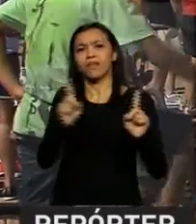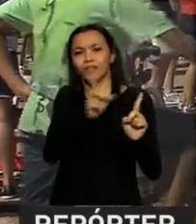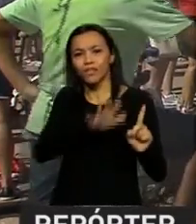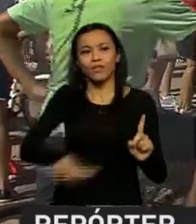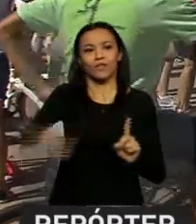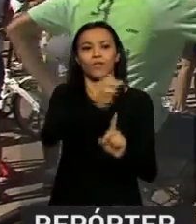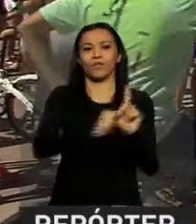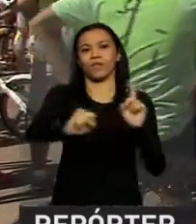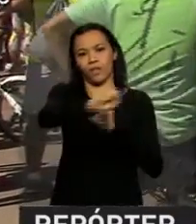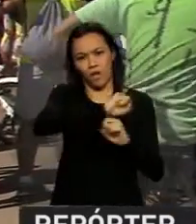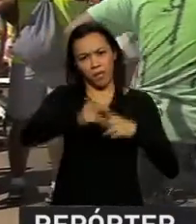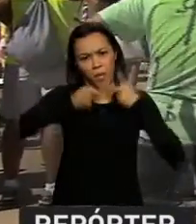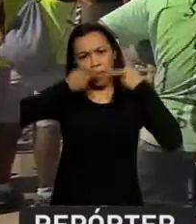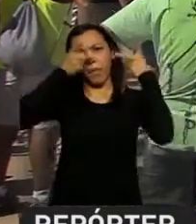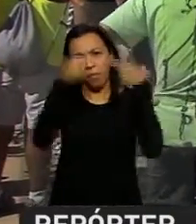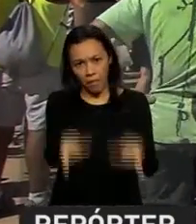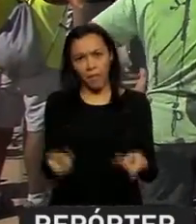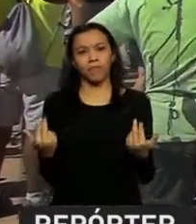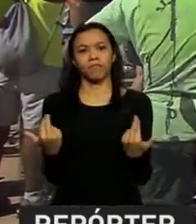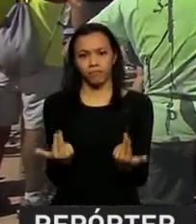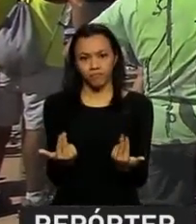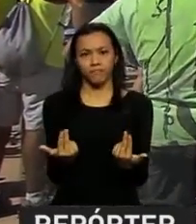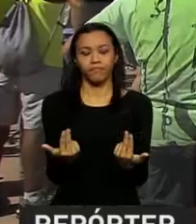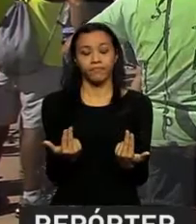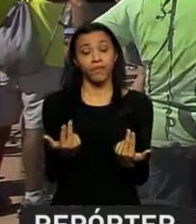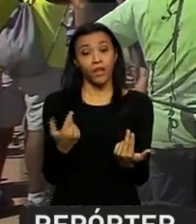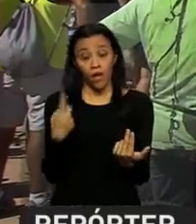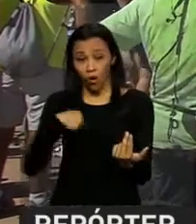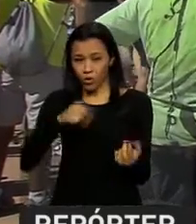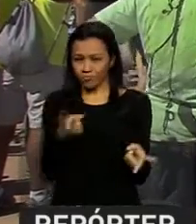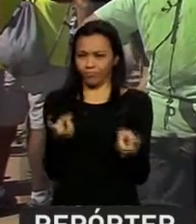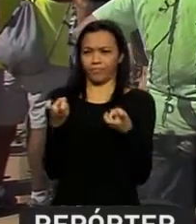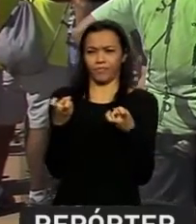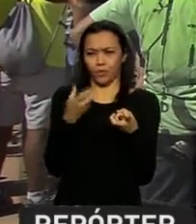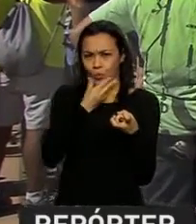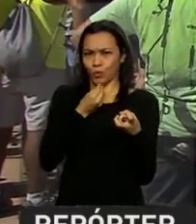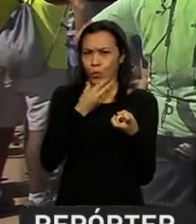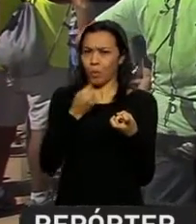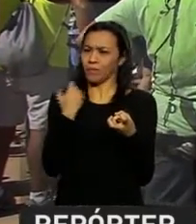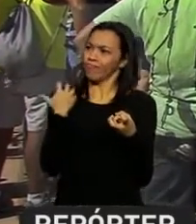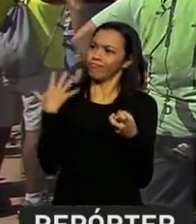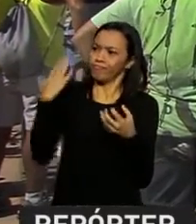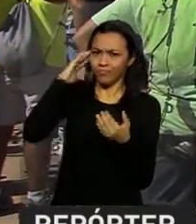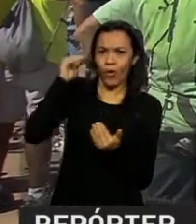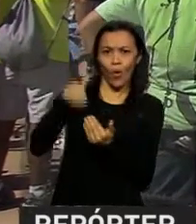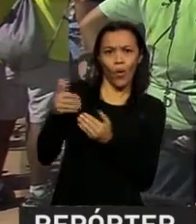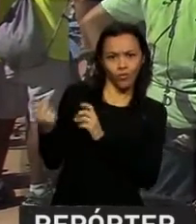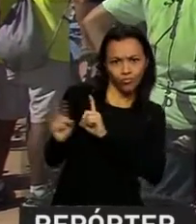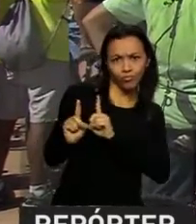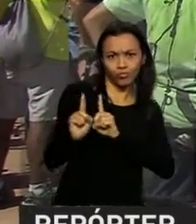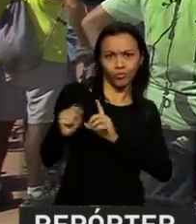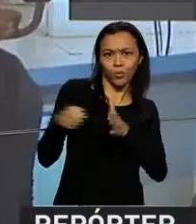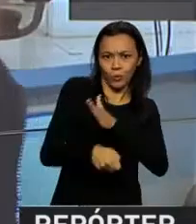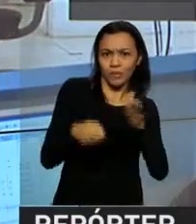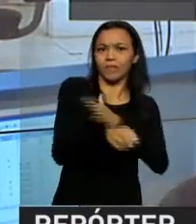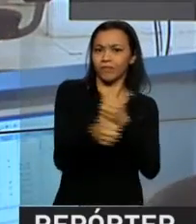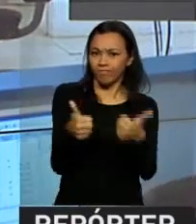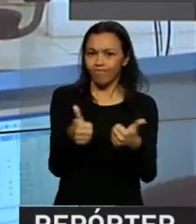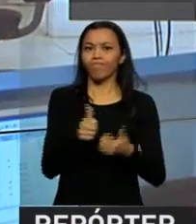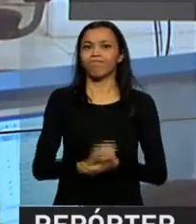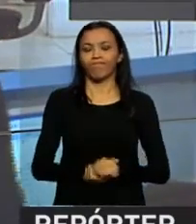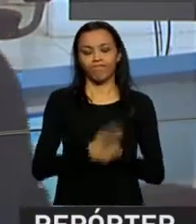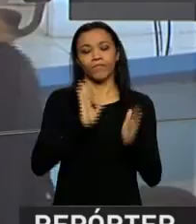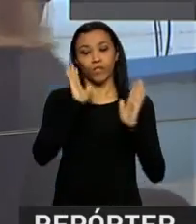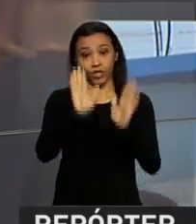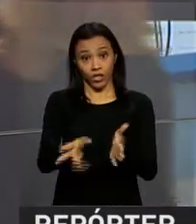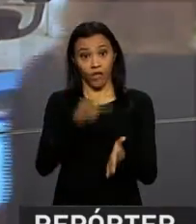sociedade. E a gente percebe que hoje os homens estão muito junto com a gente também nessa luta. Como